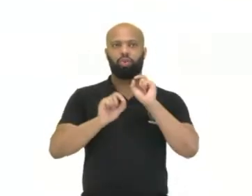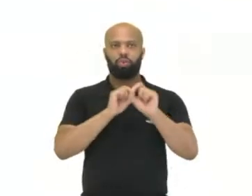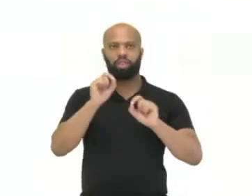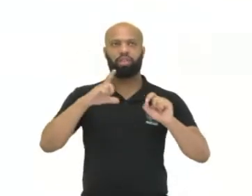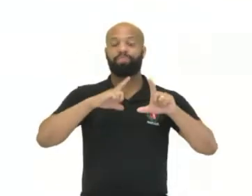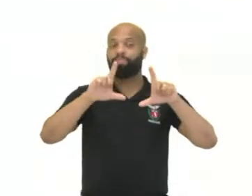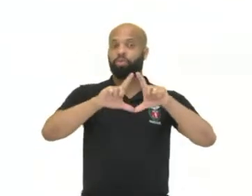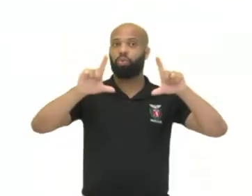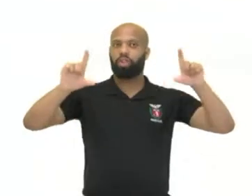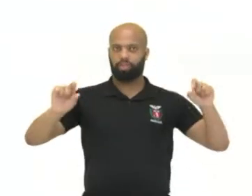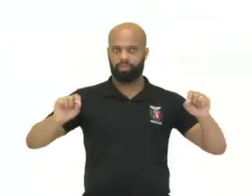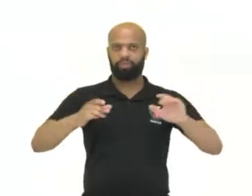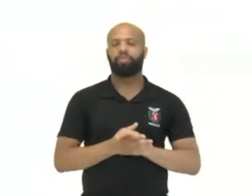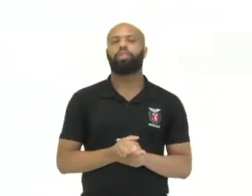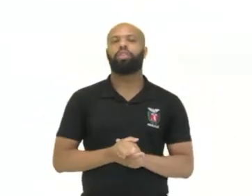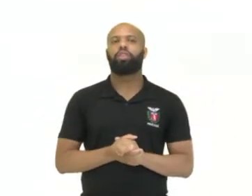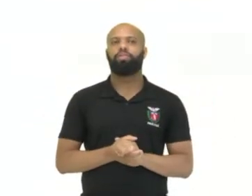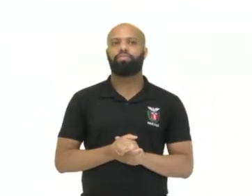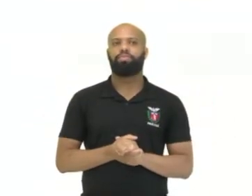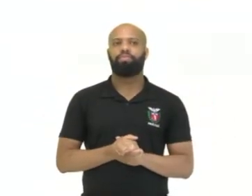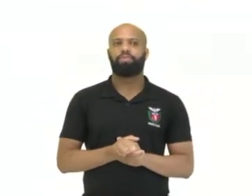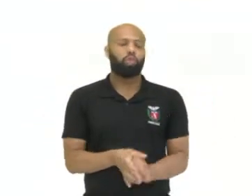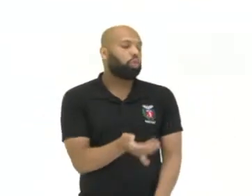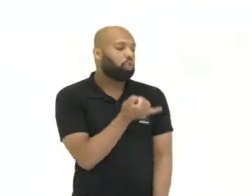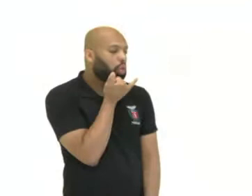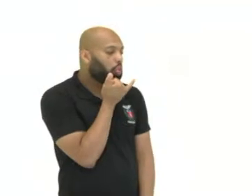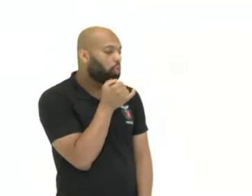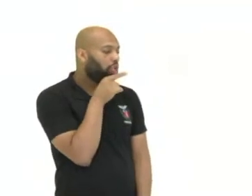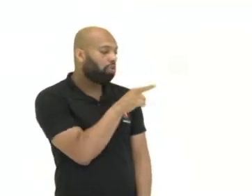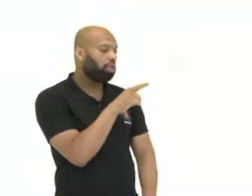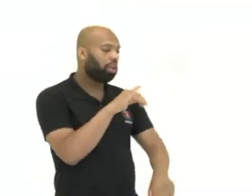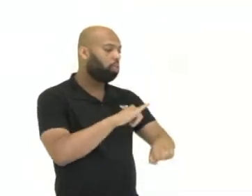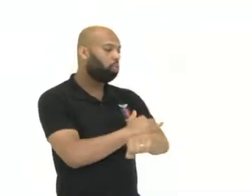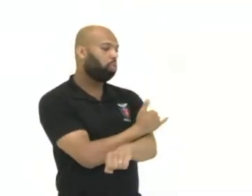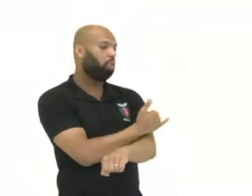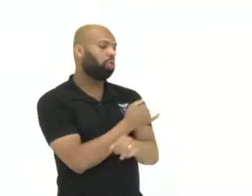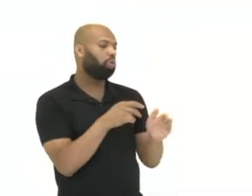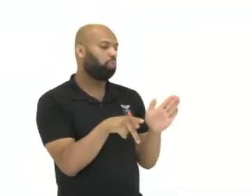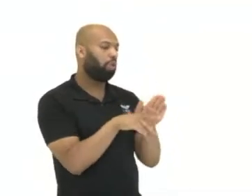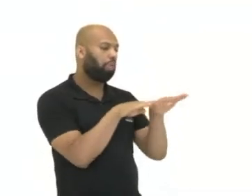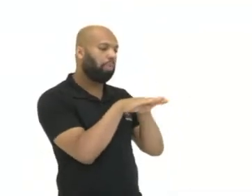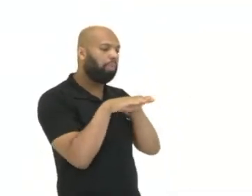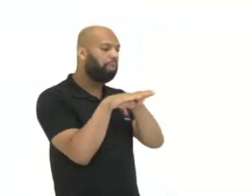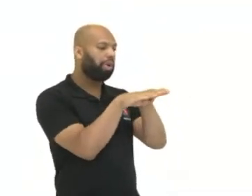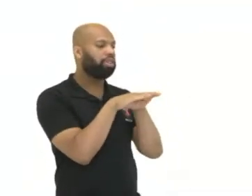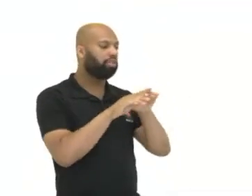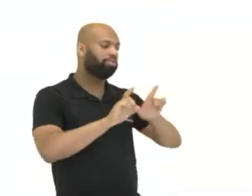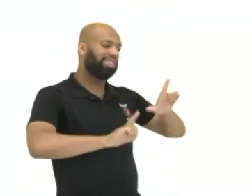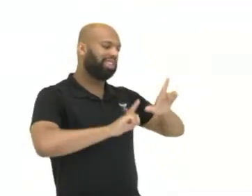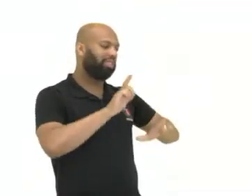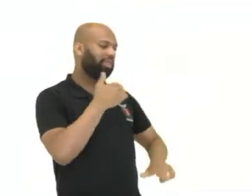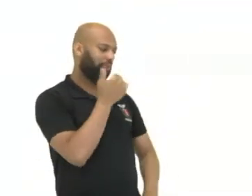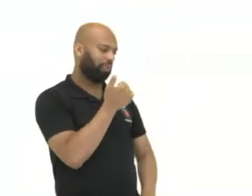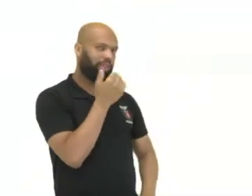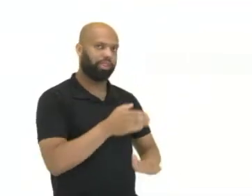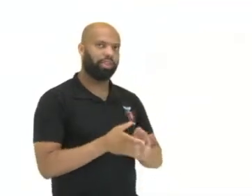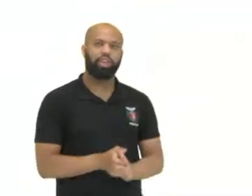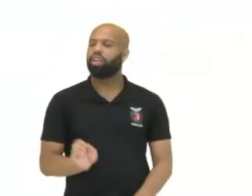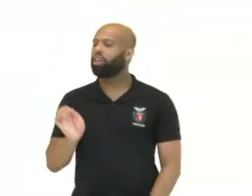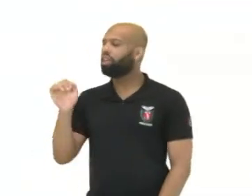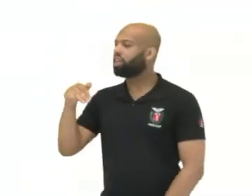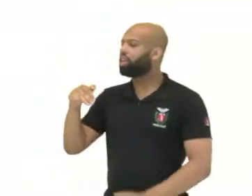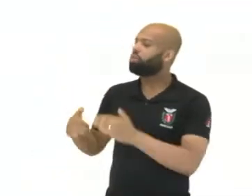anos. Sinto muito, Olivia. Você está acima do peso para os padrões da TV. E quem ficará no meu